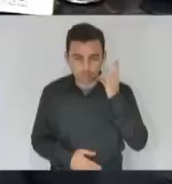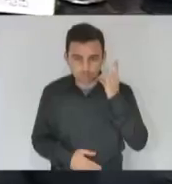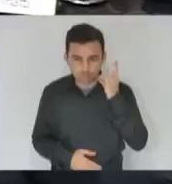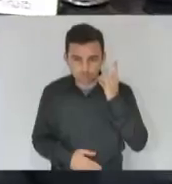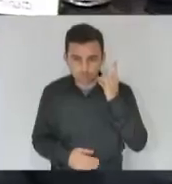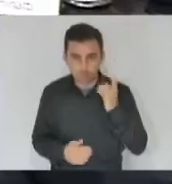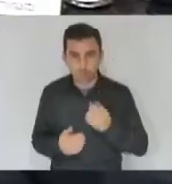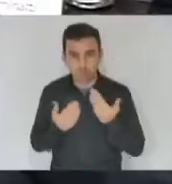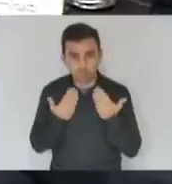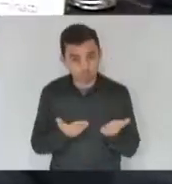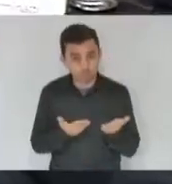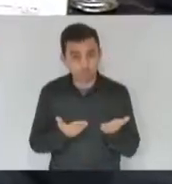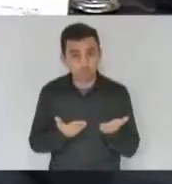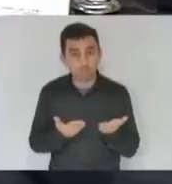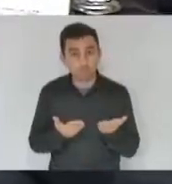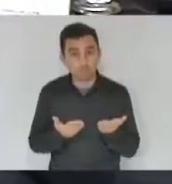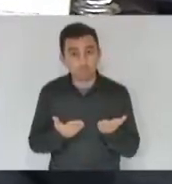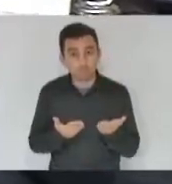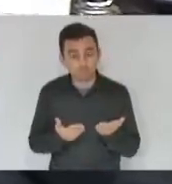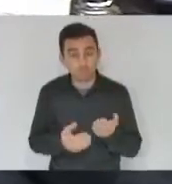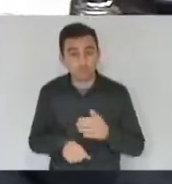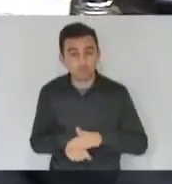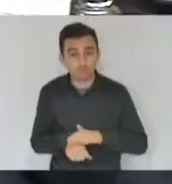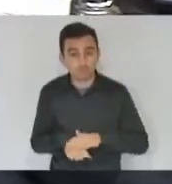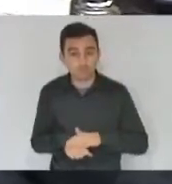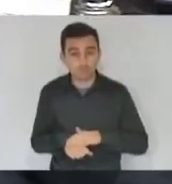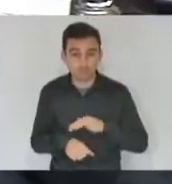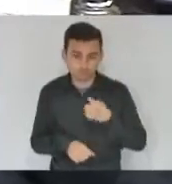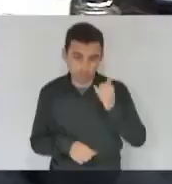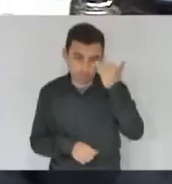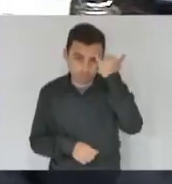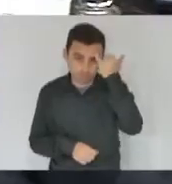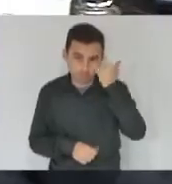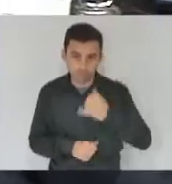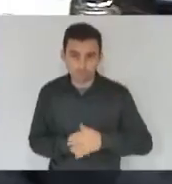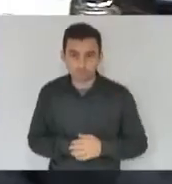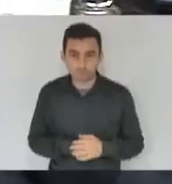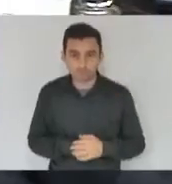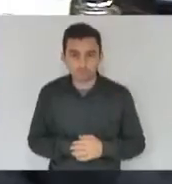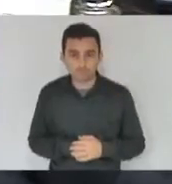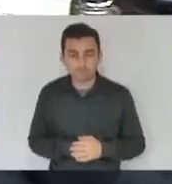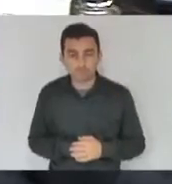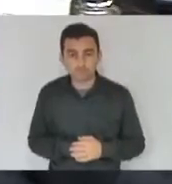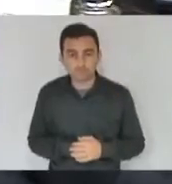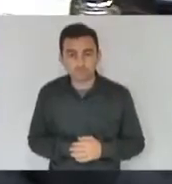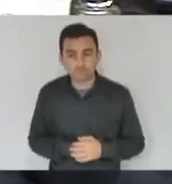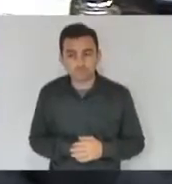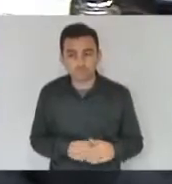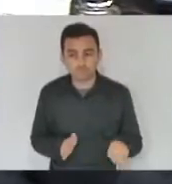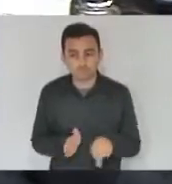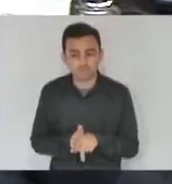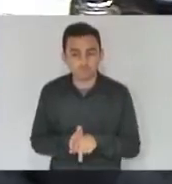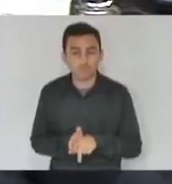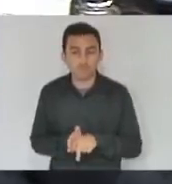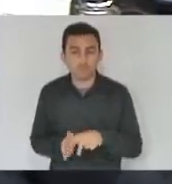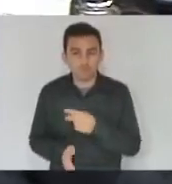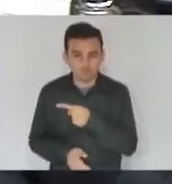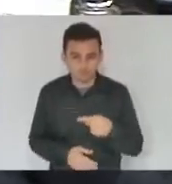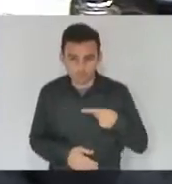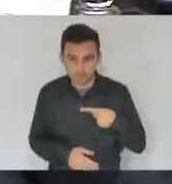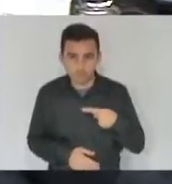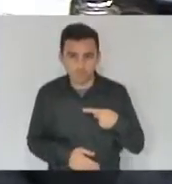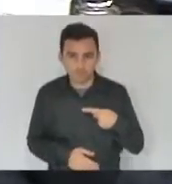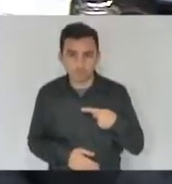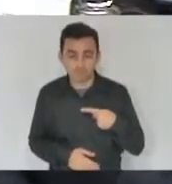minhas palavras, as do deputado Jeremioto, agradecer a presença do nosso pastor da Igreja do Evangelho Quadrangular de Orleans,